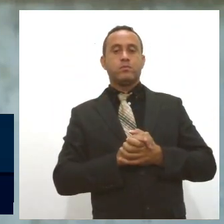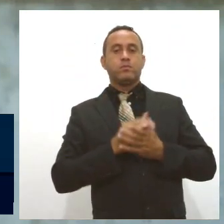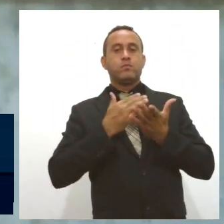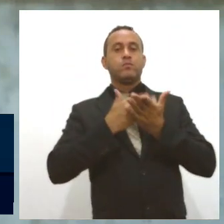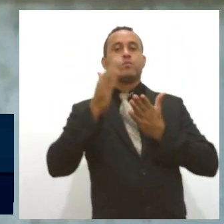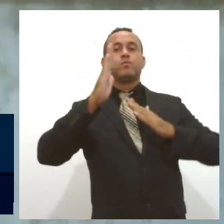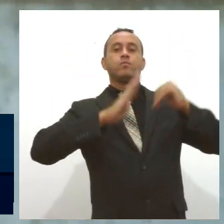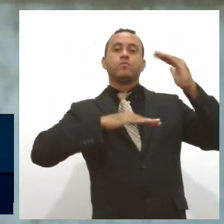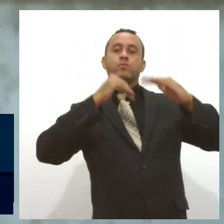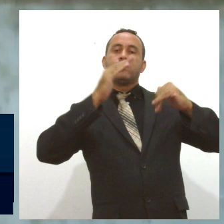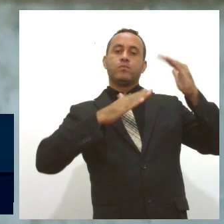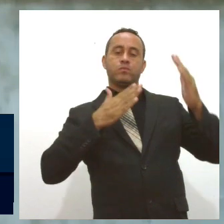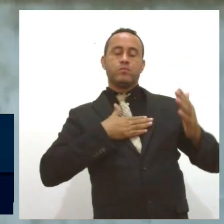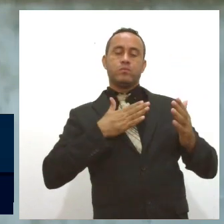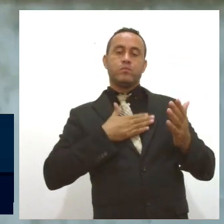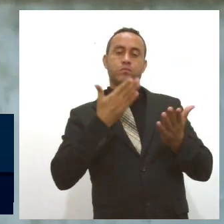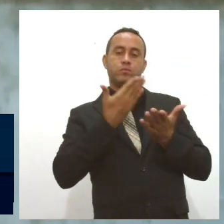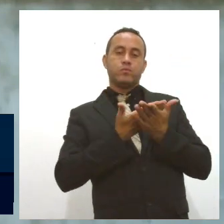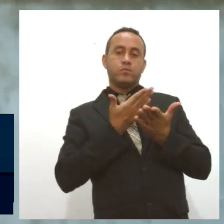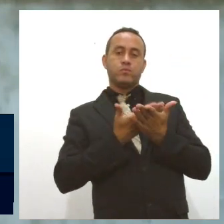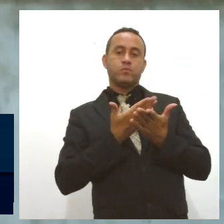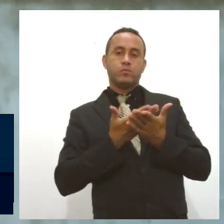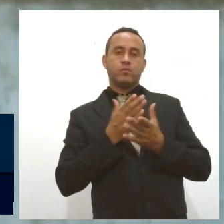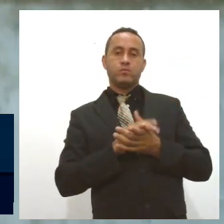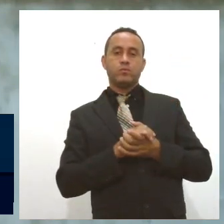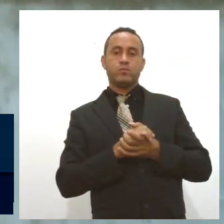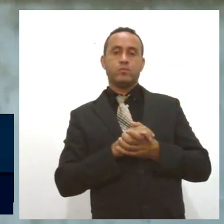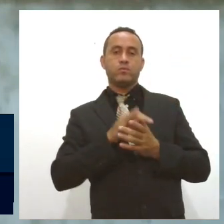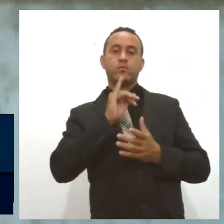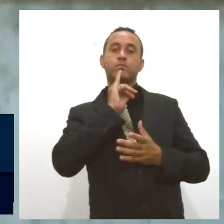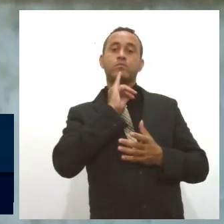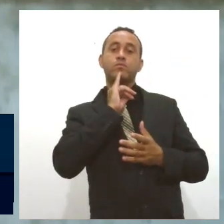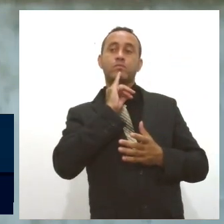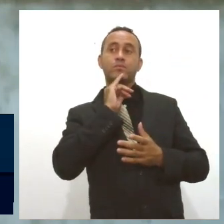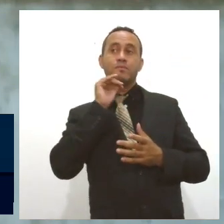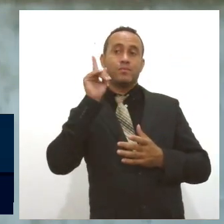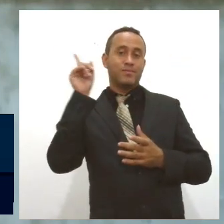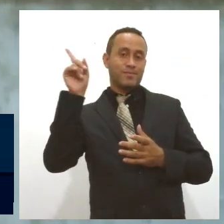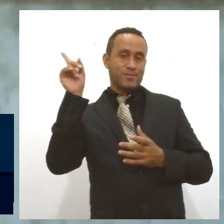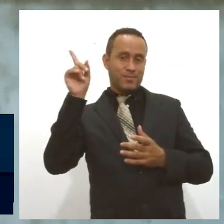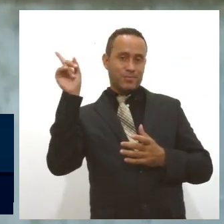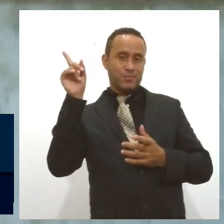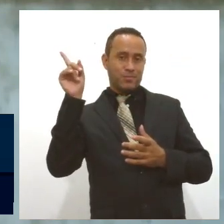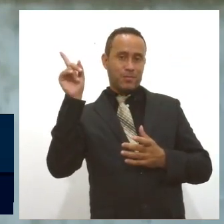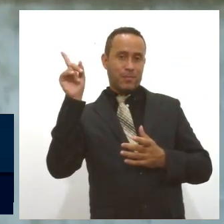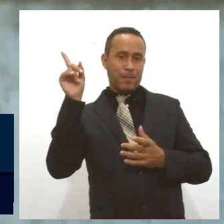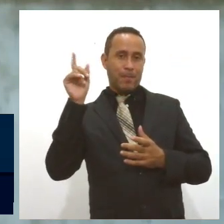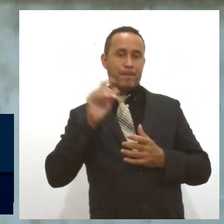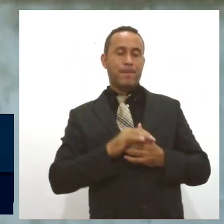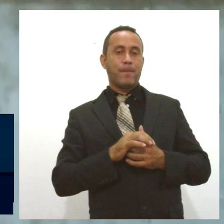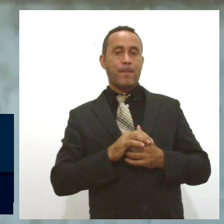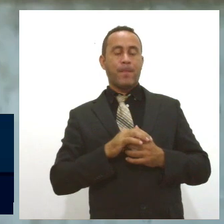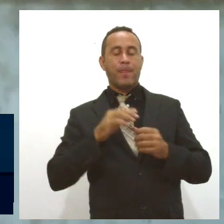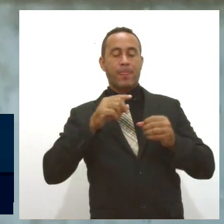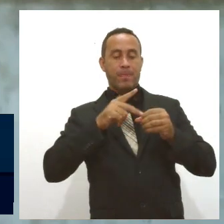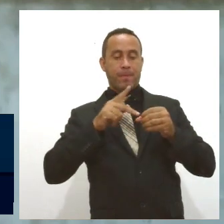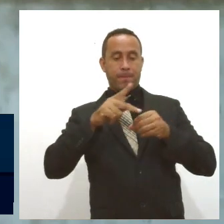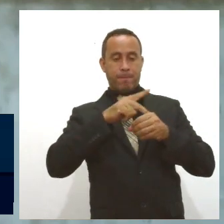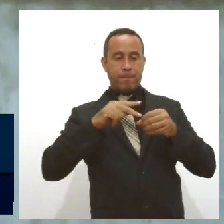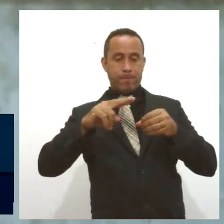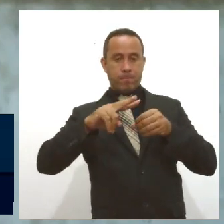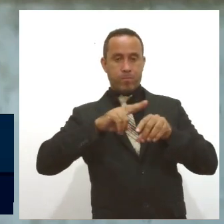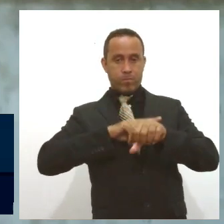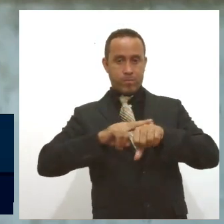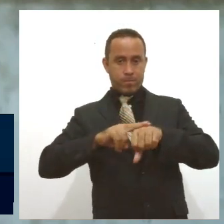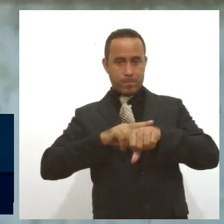vida profissional na condição de engenheiro agrônomo em Itabaiana. Primeiro em Poço Verde, depois fui para Itabaiana e